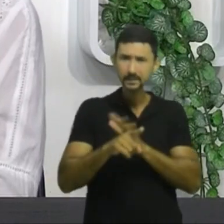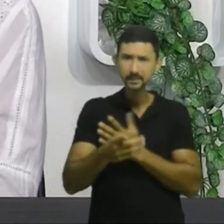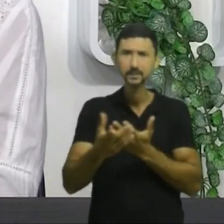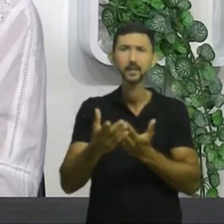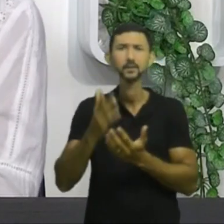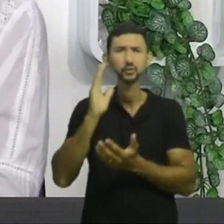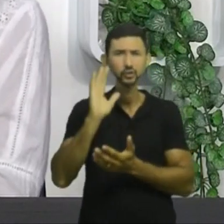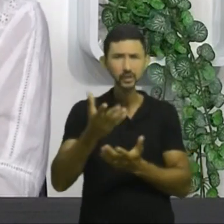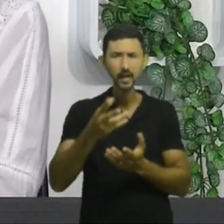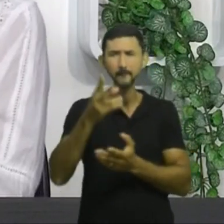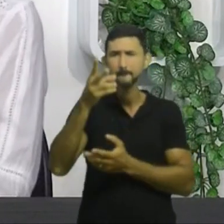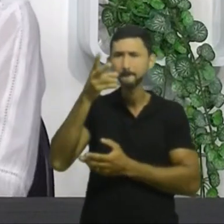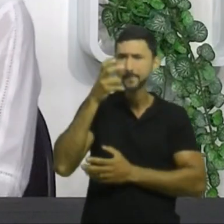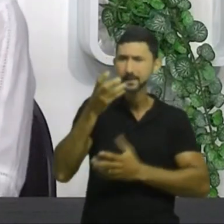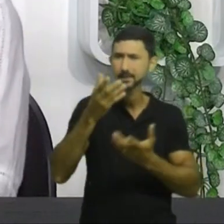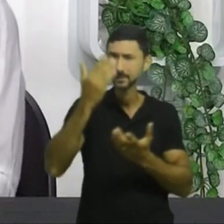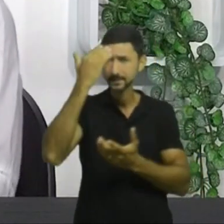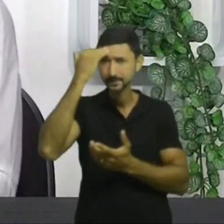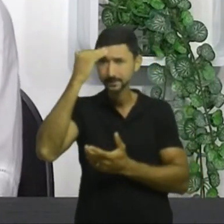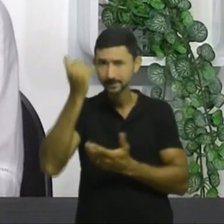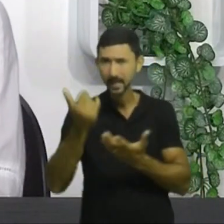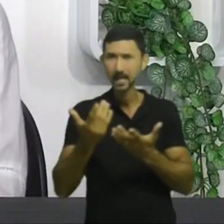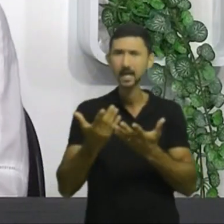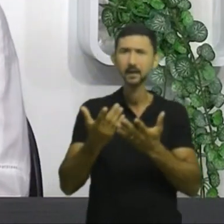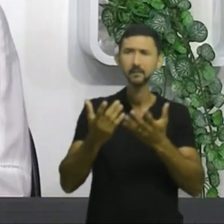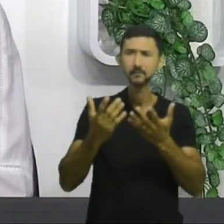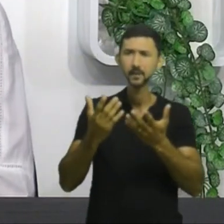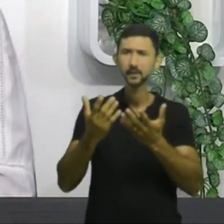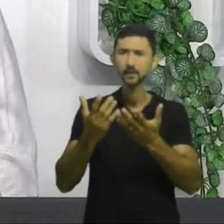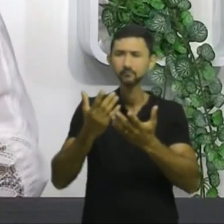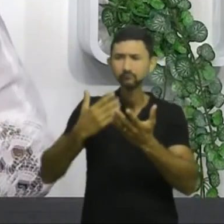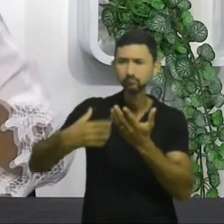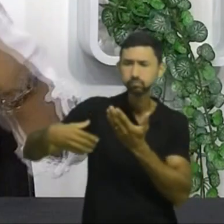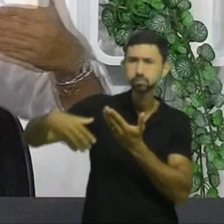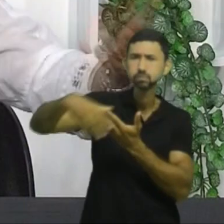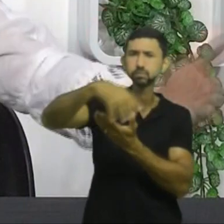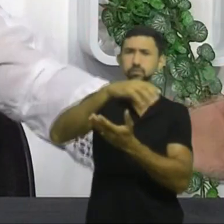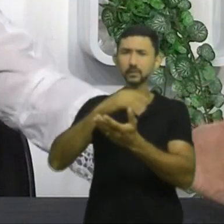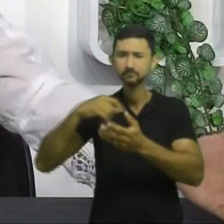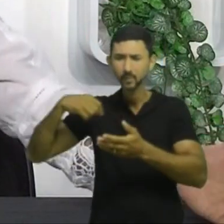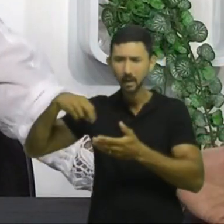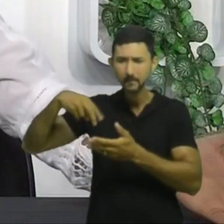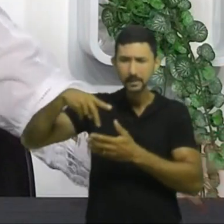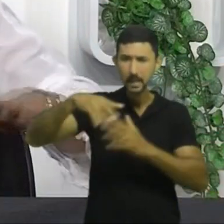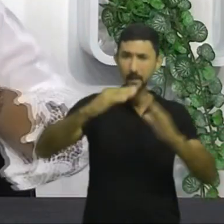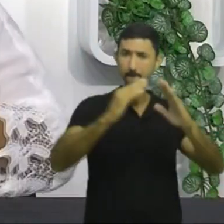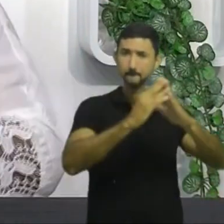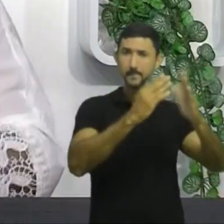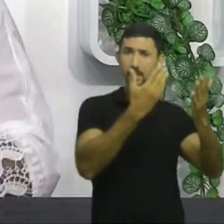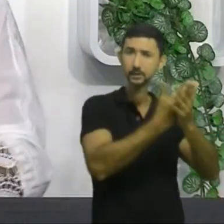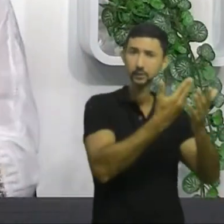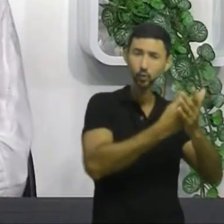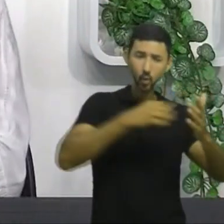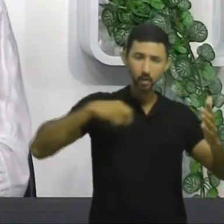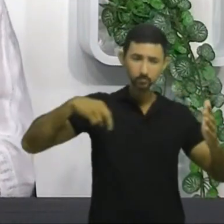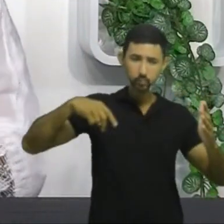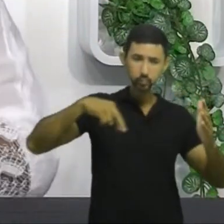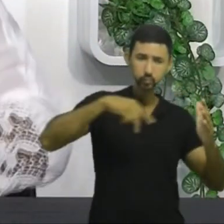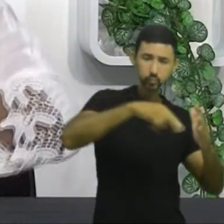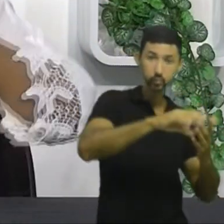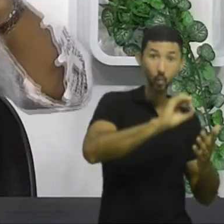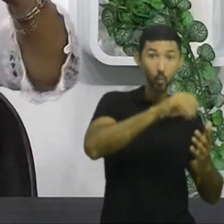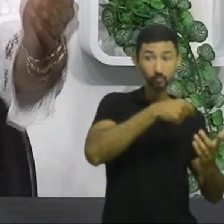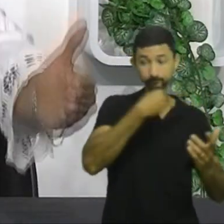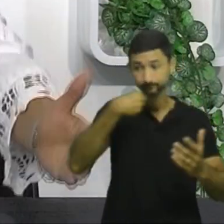também perceberam no entorno da gente, no caminhar para a escola, no caminhar para a